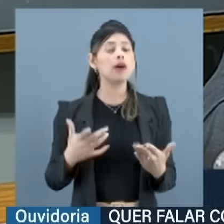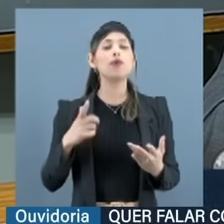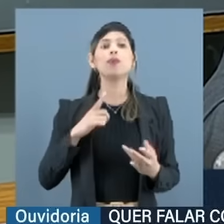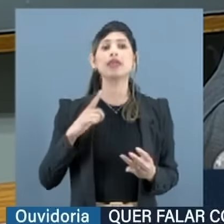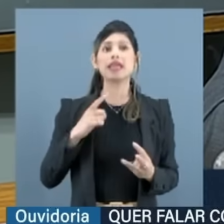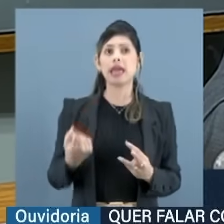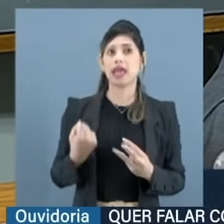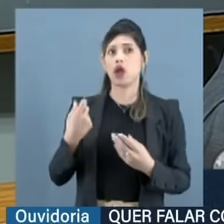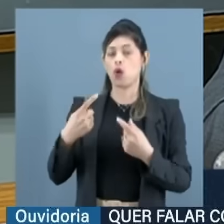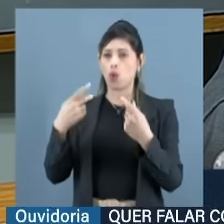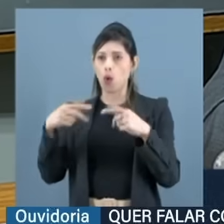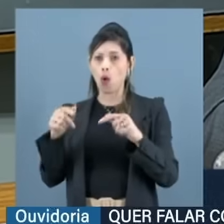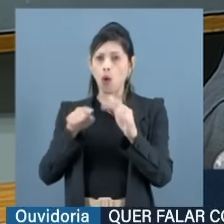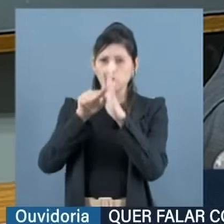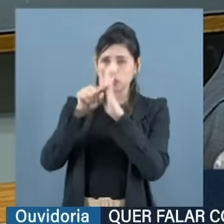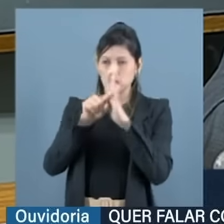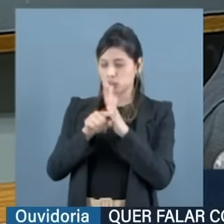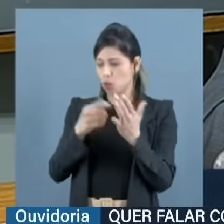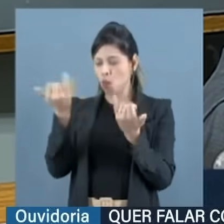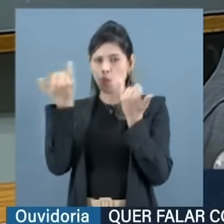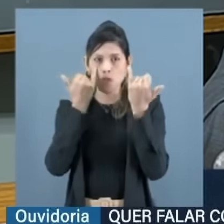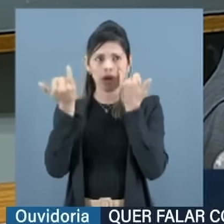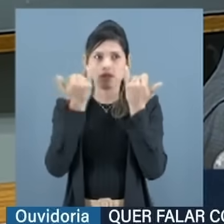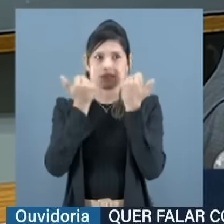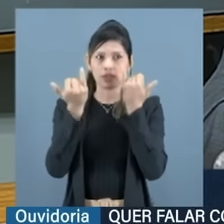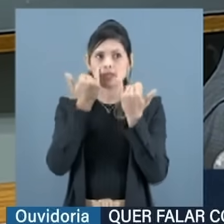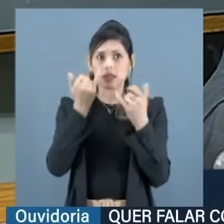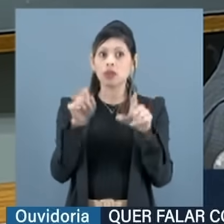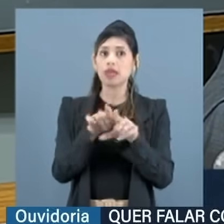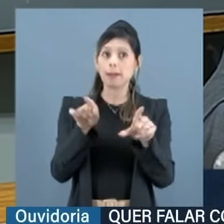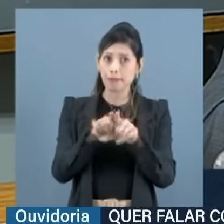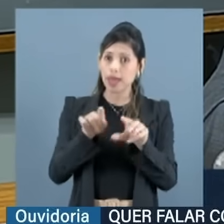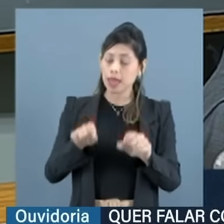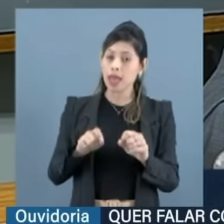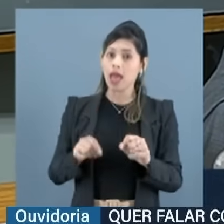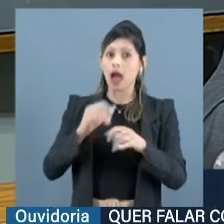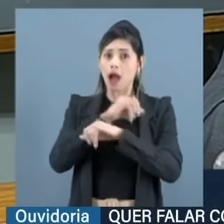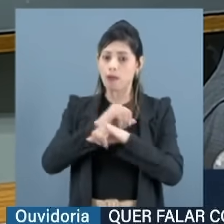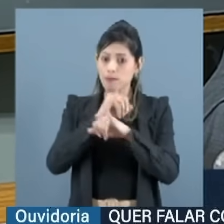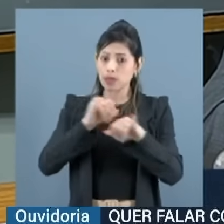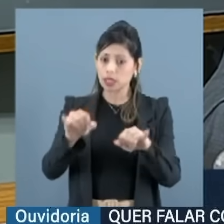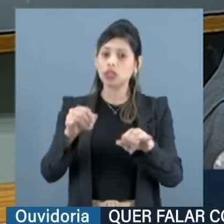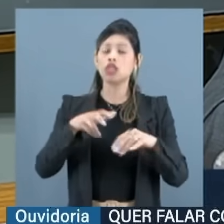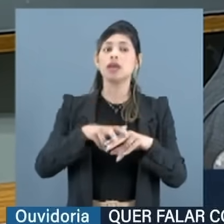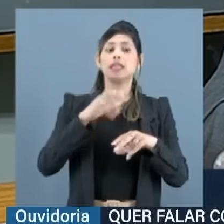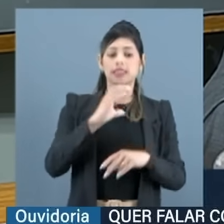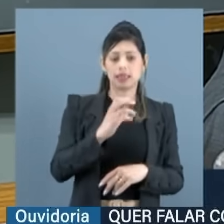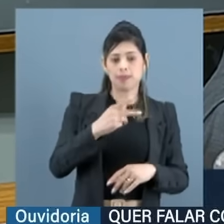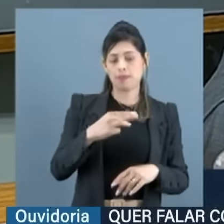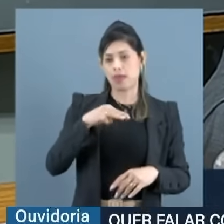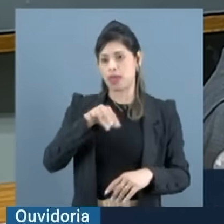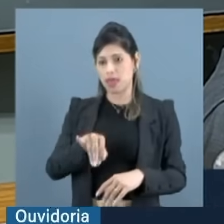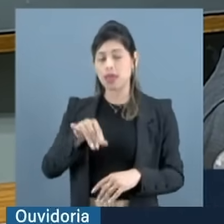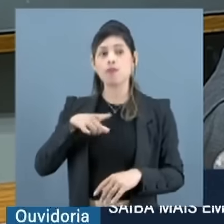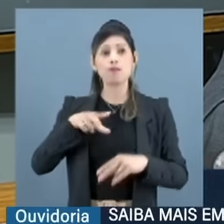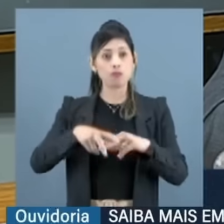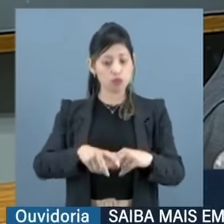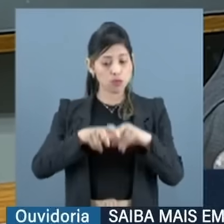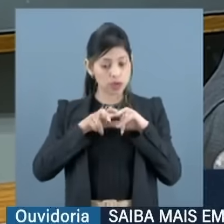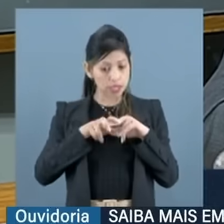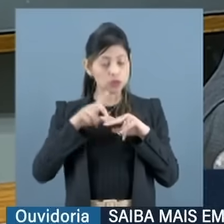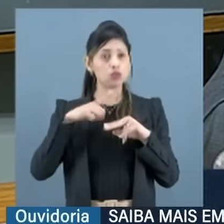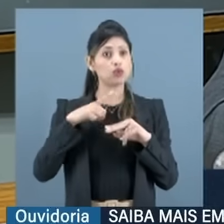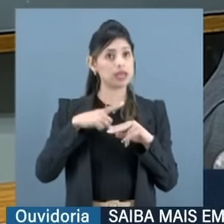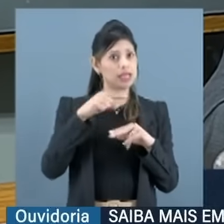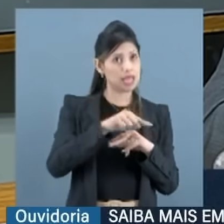desempenham um papel importante na avaliação da conduta dos membros de uma CPI. Desse modo, com base nas evidências e argumentos